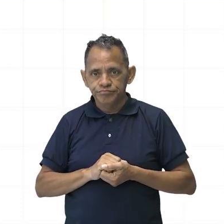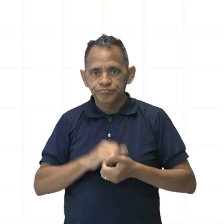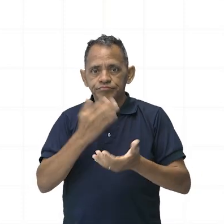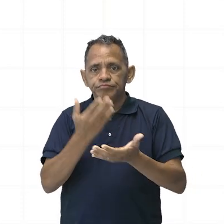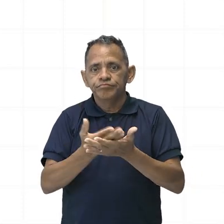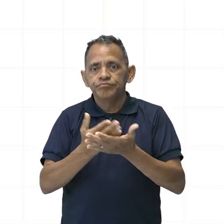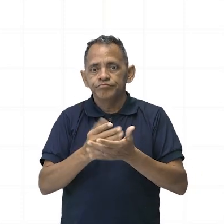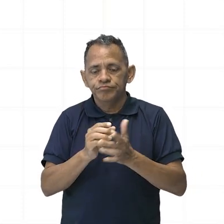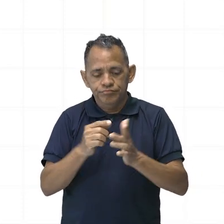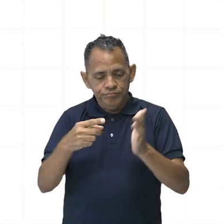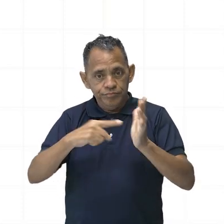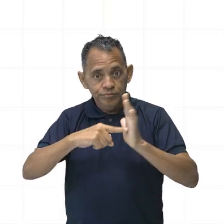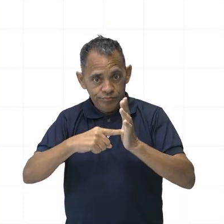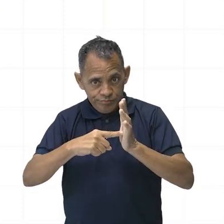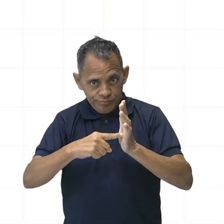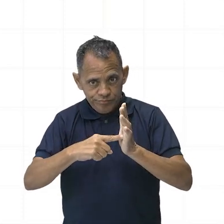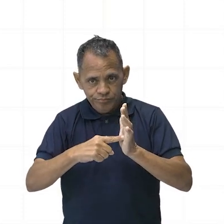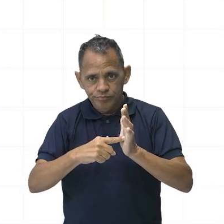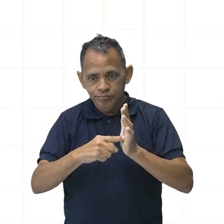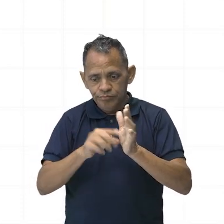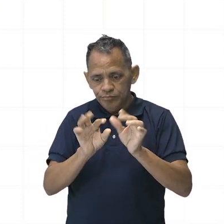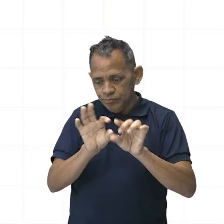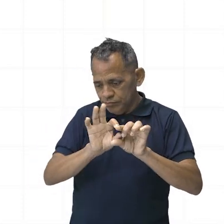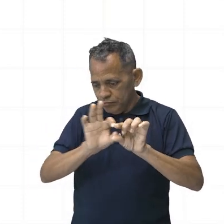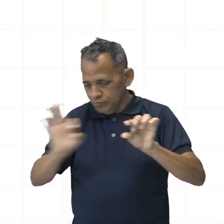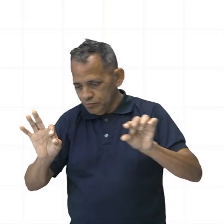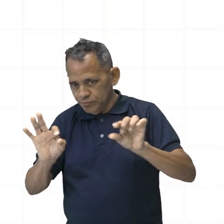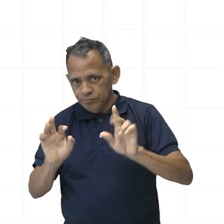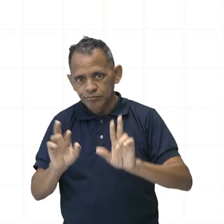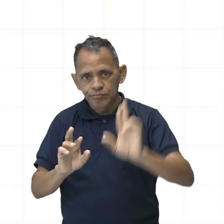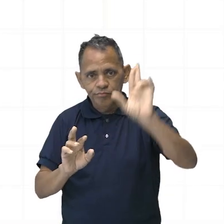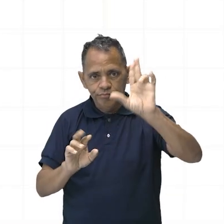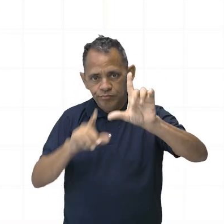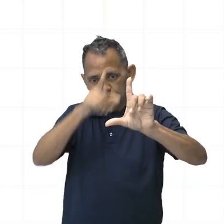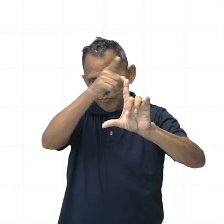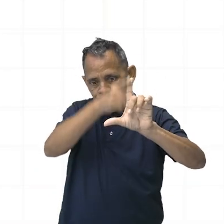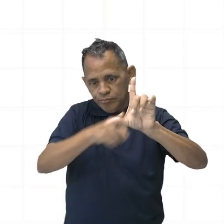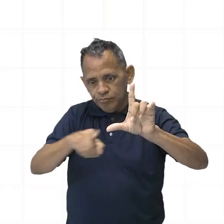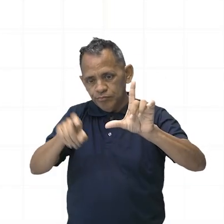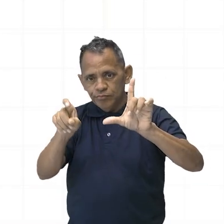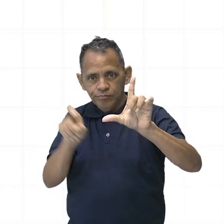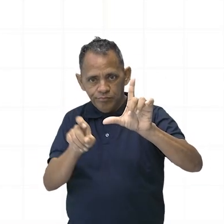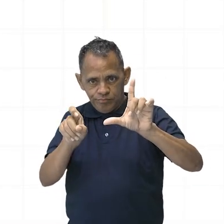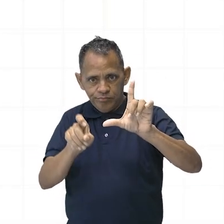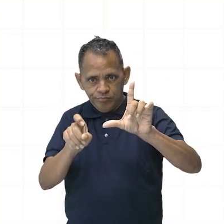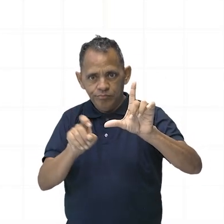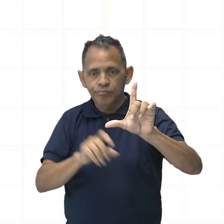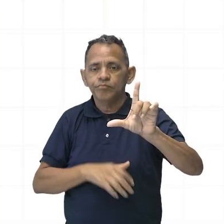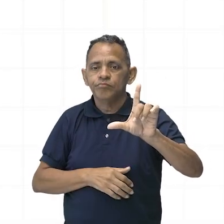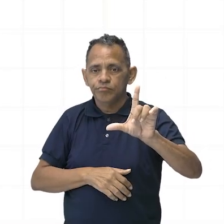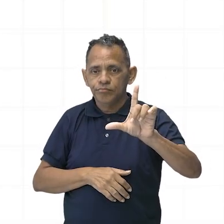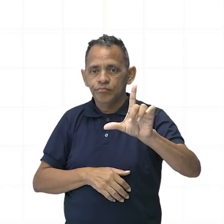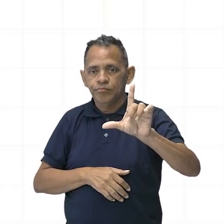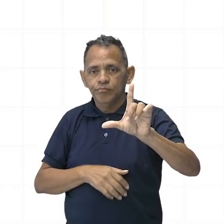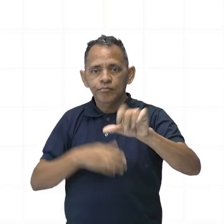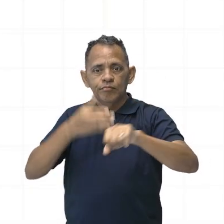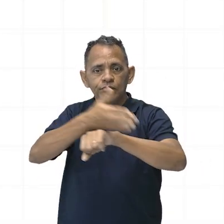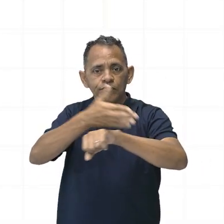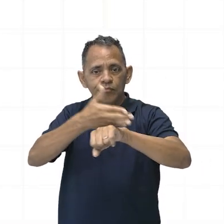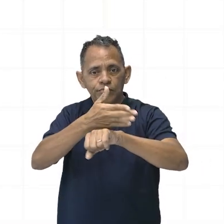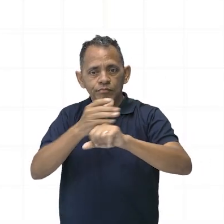as frequências relativas serão representadas ao longo do eixo vertical, simbolizado pelo eixo